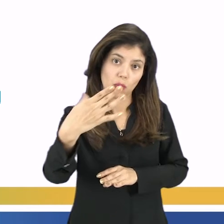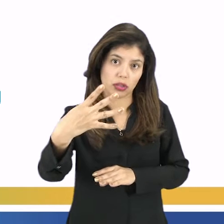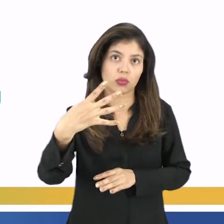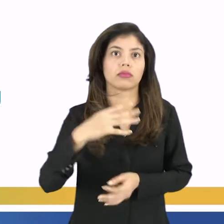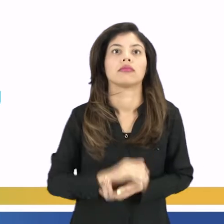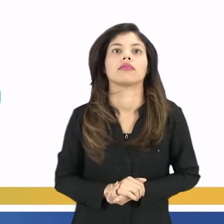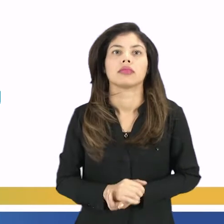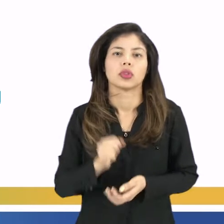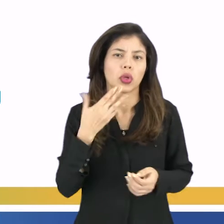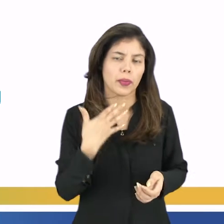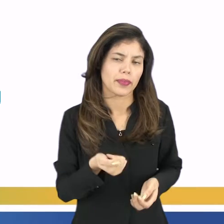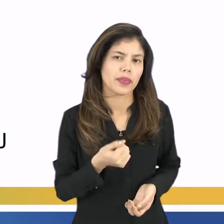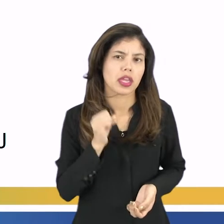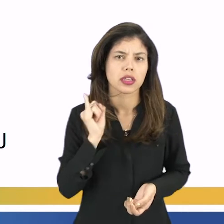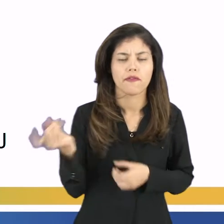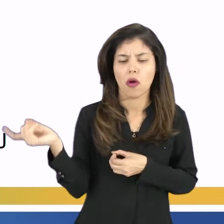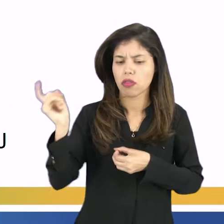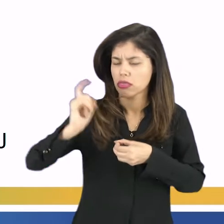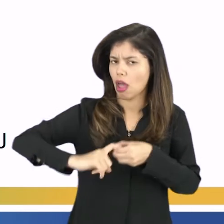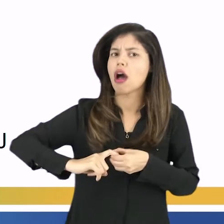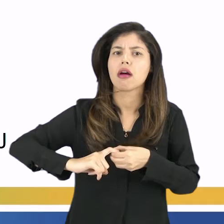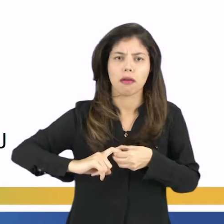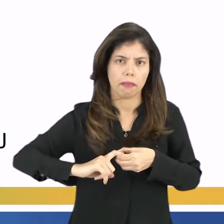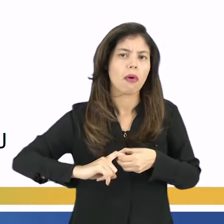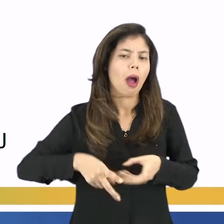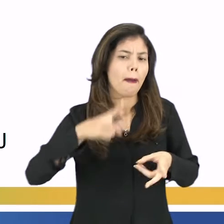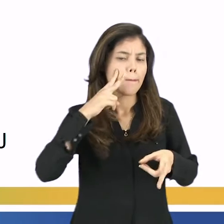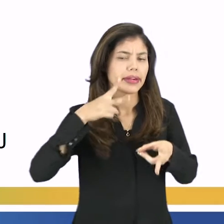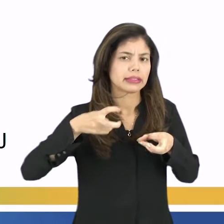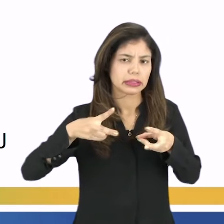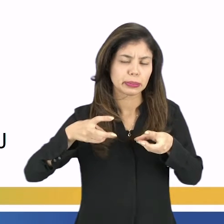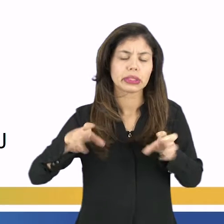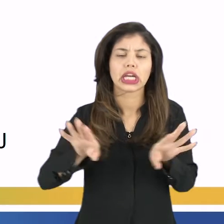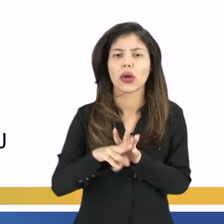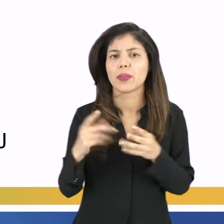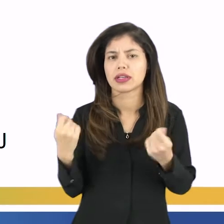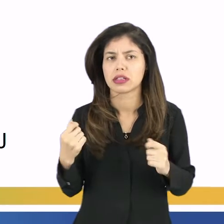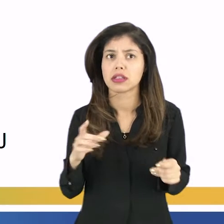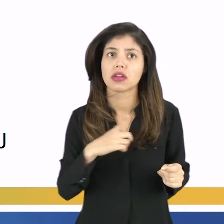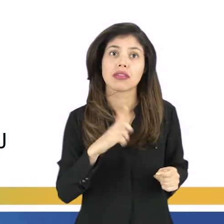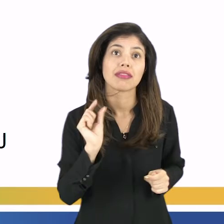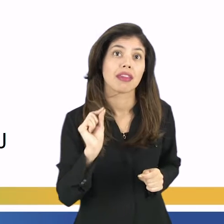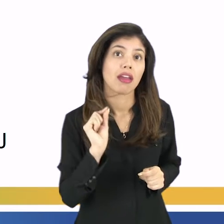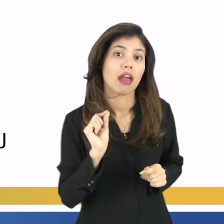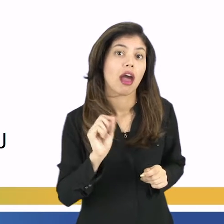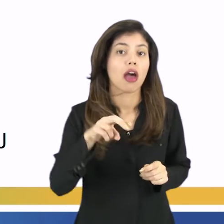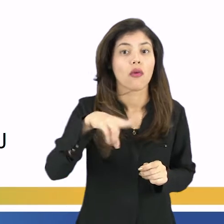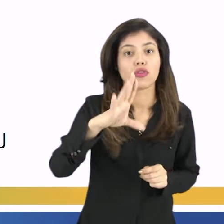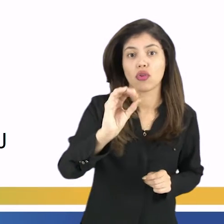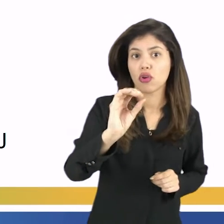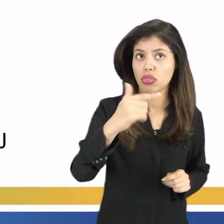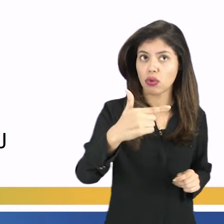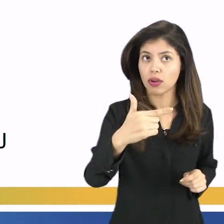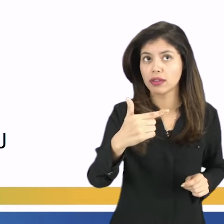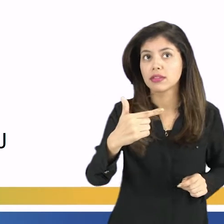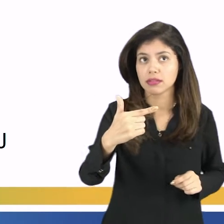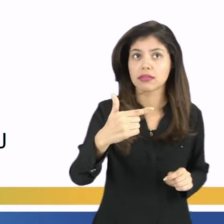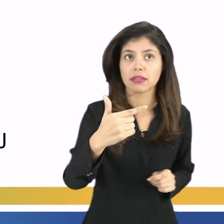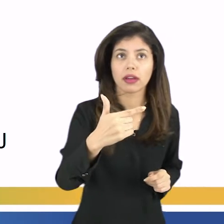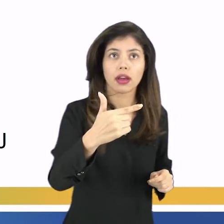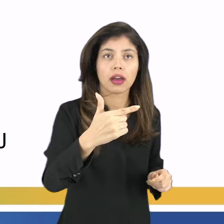bem? Então, se nós voltarmos lá na equação, nós vamos perceber que eu preciso desse NO2 aqui,